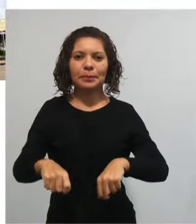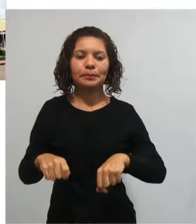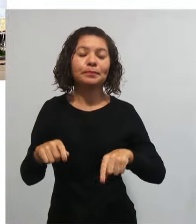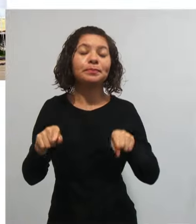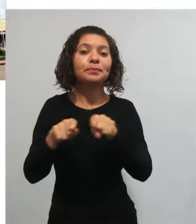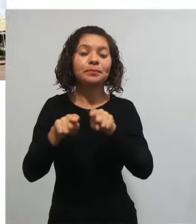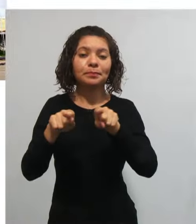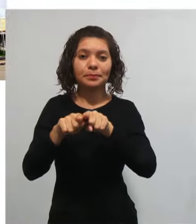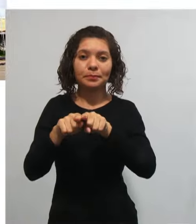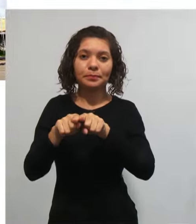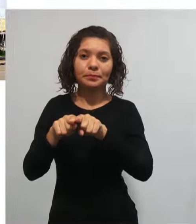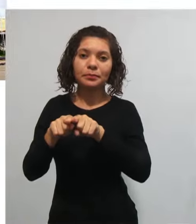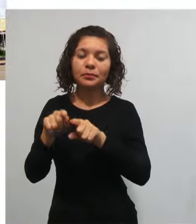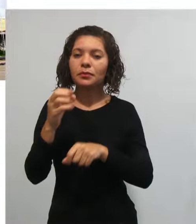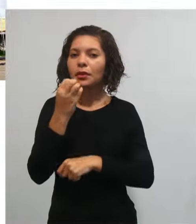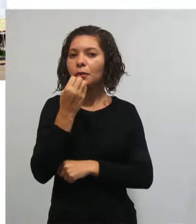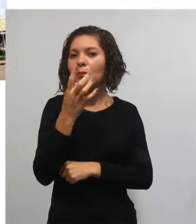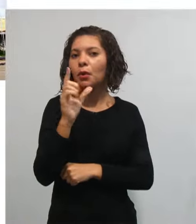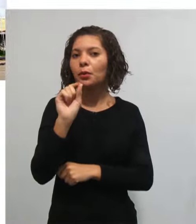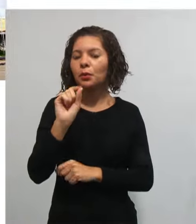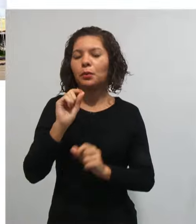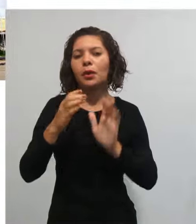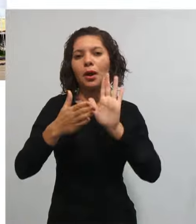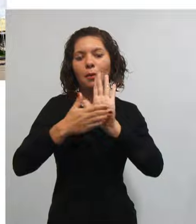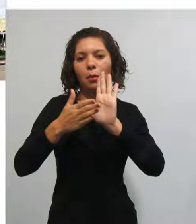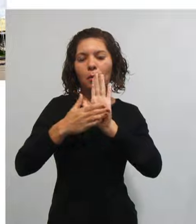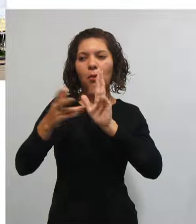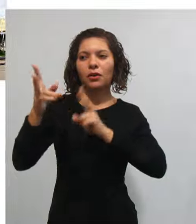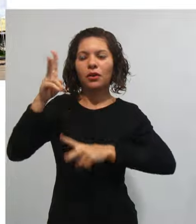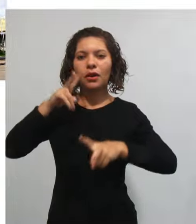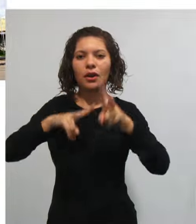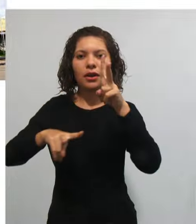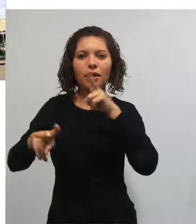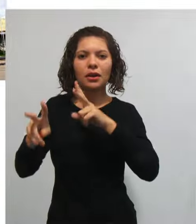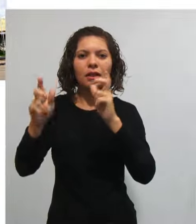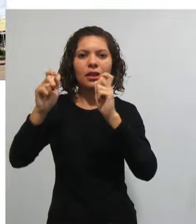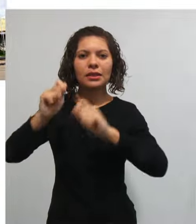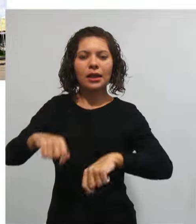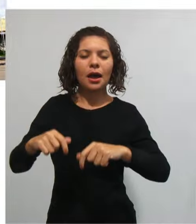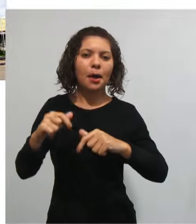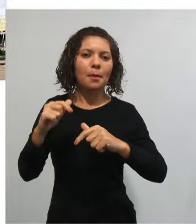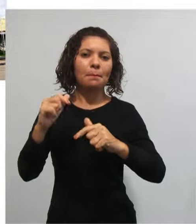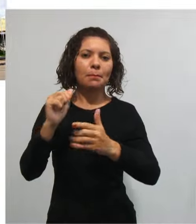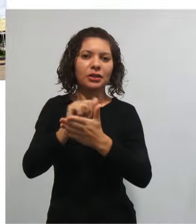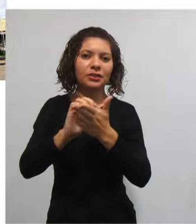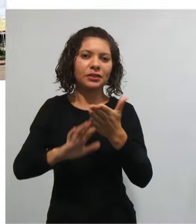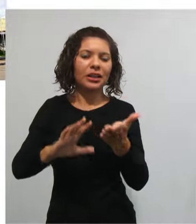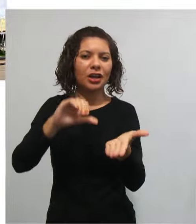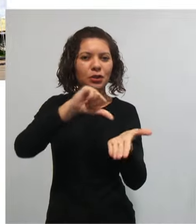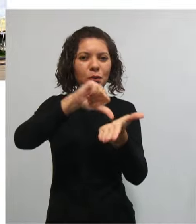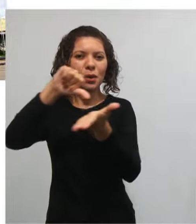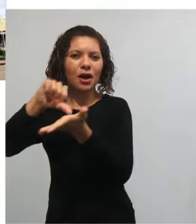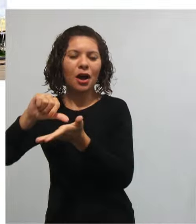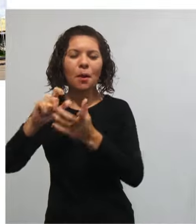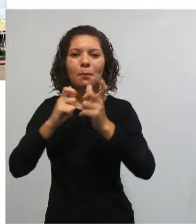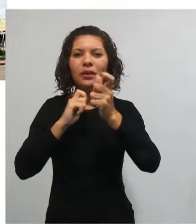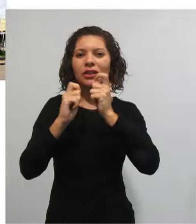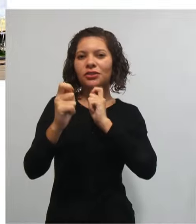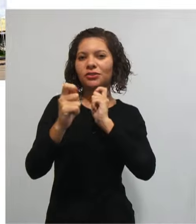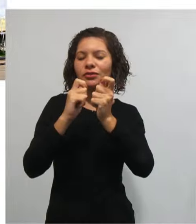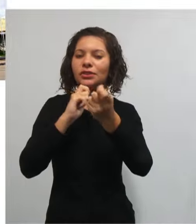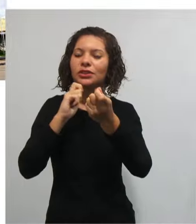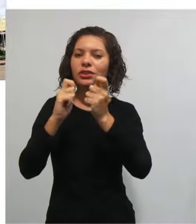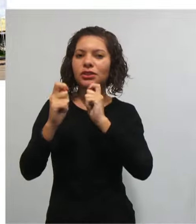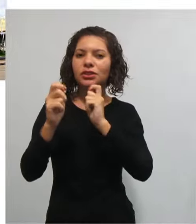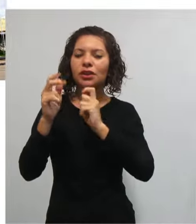fazendo né e a o incentivo também que essas propostas avaliativas envolvam trabalho de